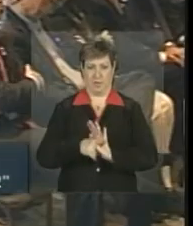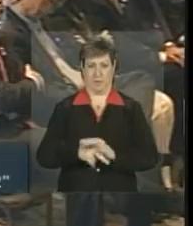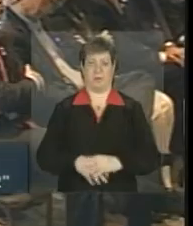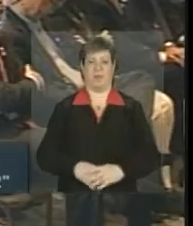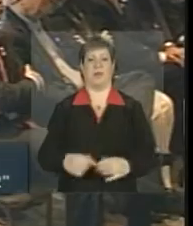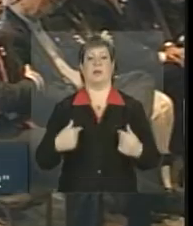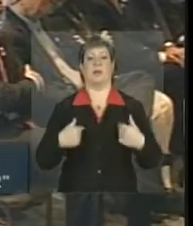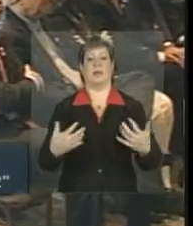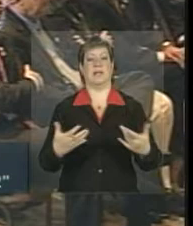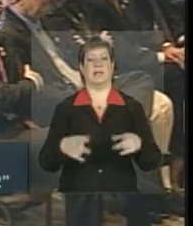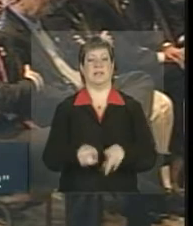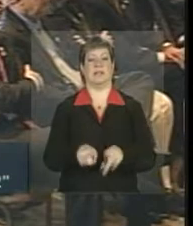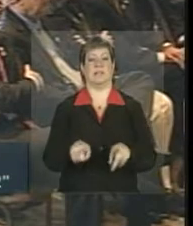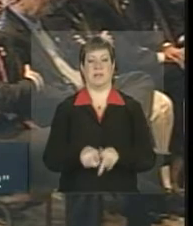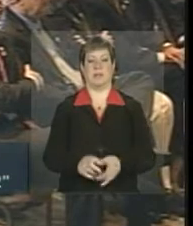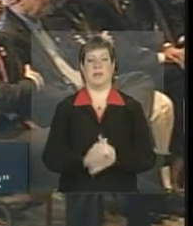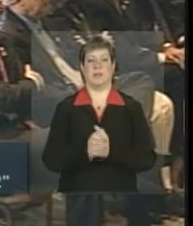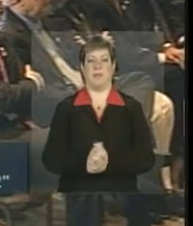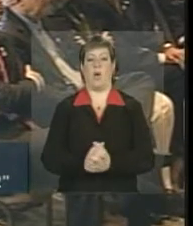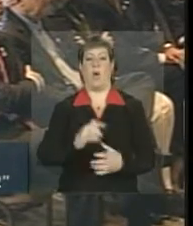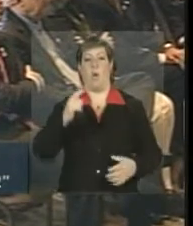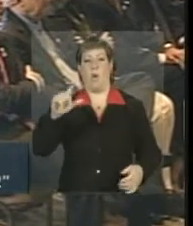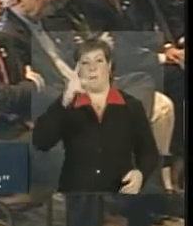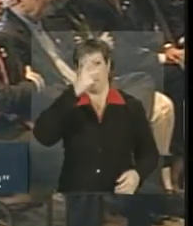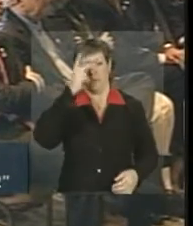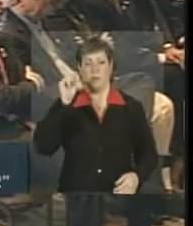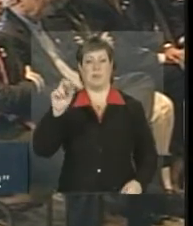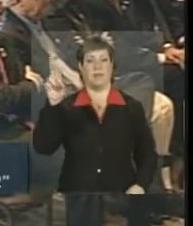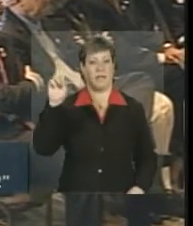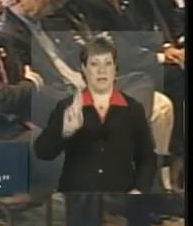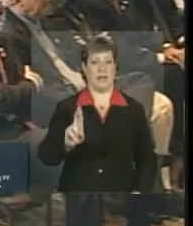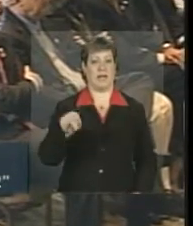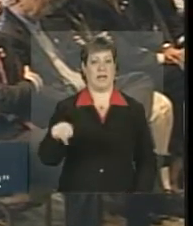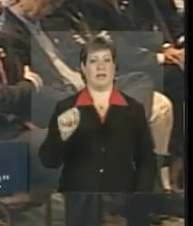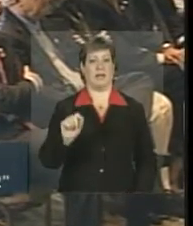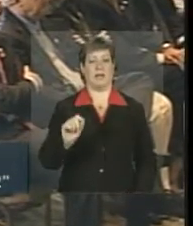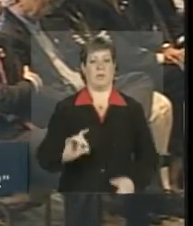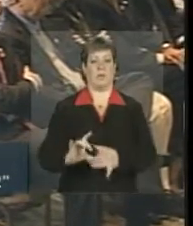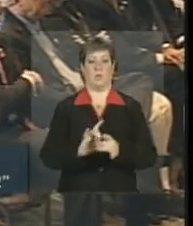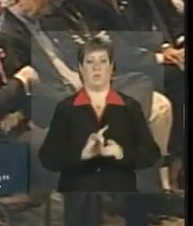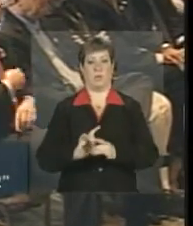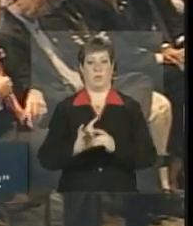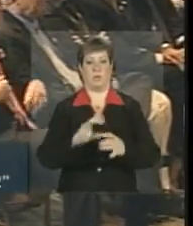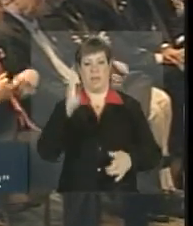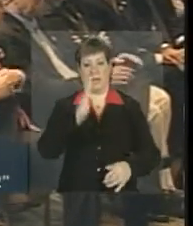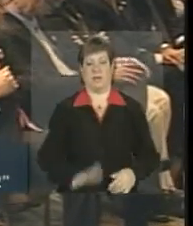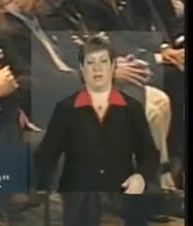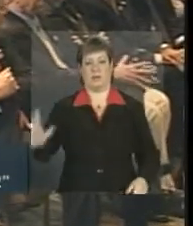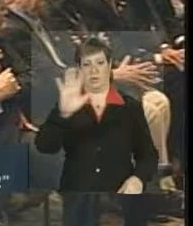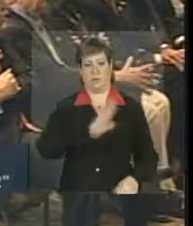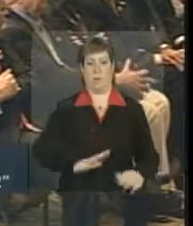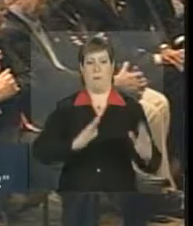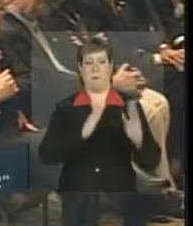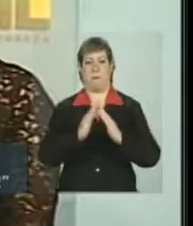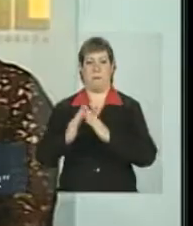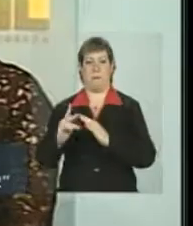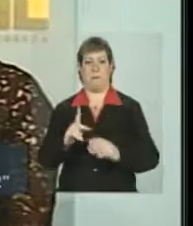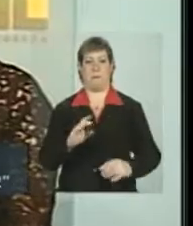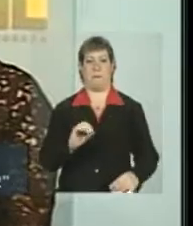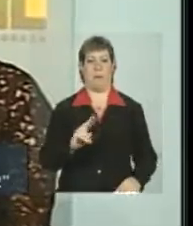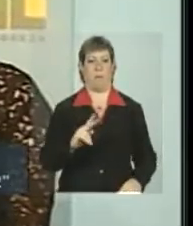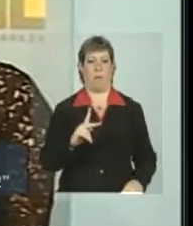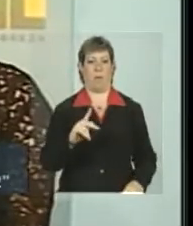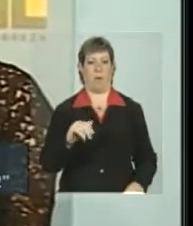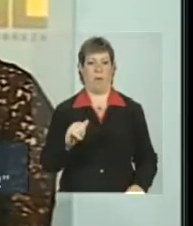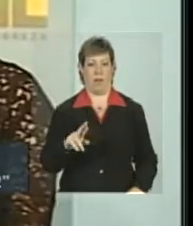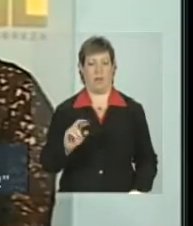também cumprimentar uma outra pessoa que representa a União Nacional da Moradia Popular, a Simone